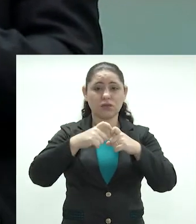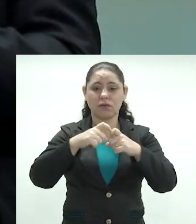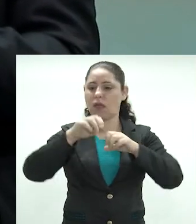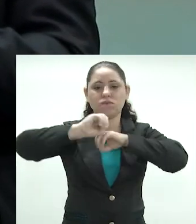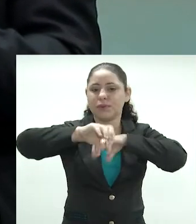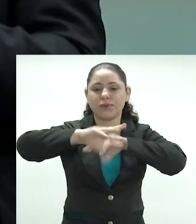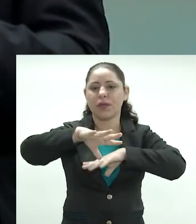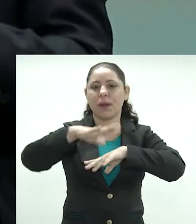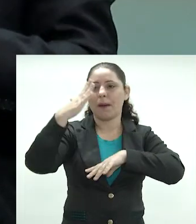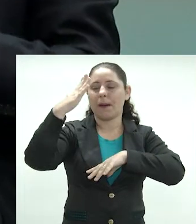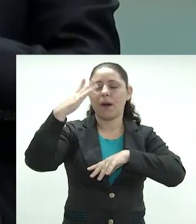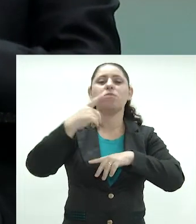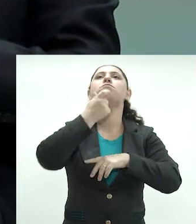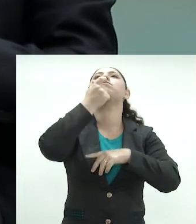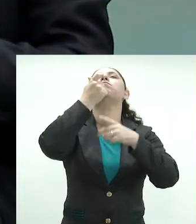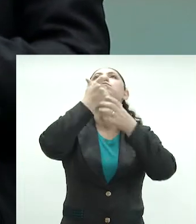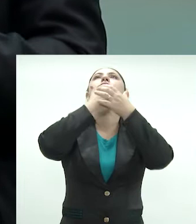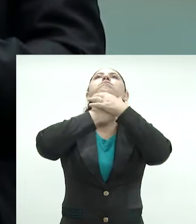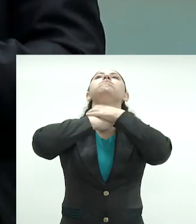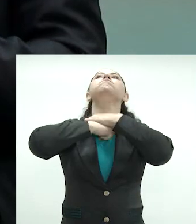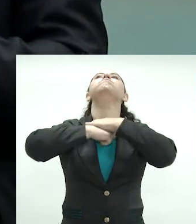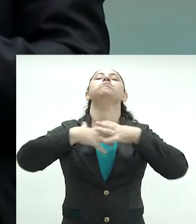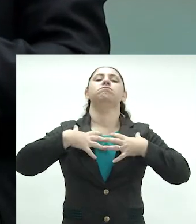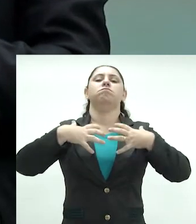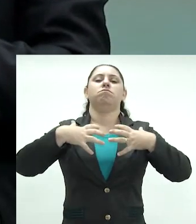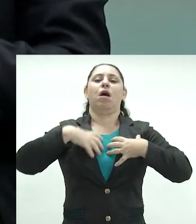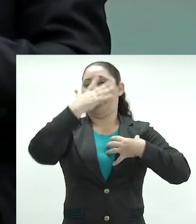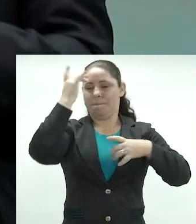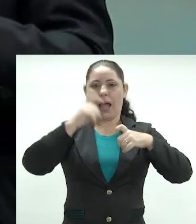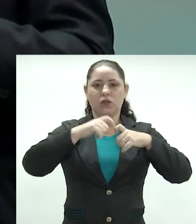médico do dia para a noite, você não ensina o médico do dia para a noite a entubar uma pessoa,